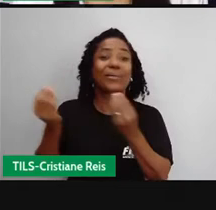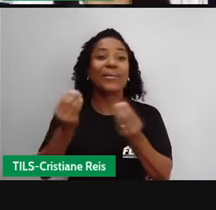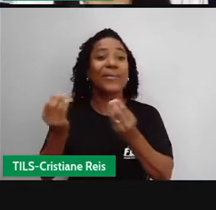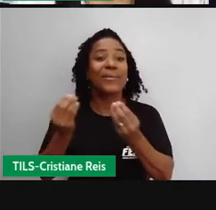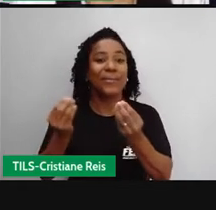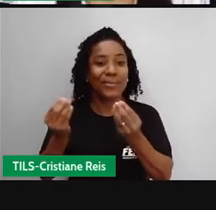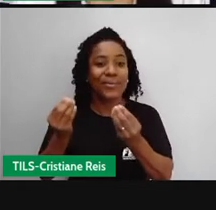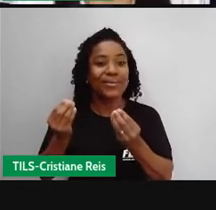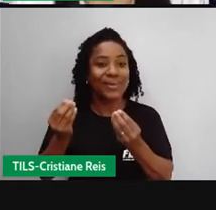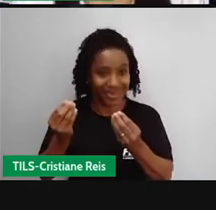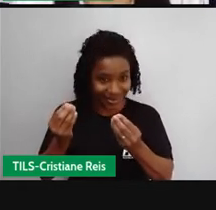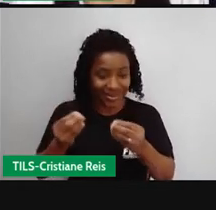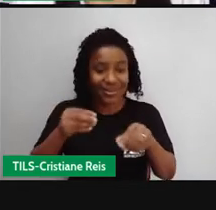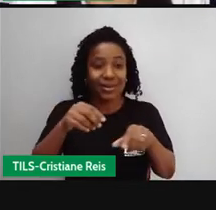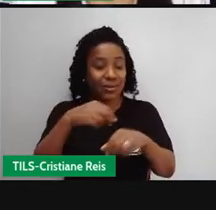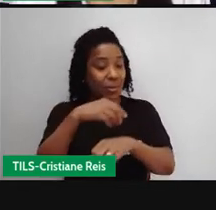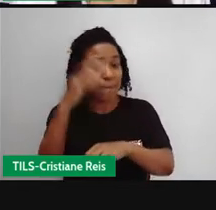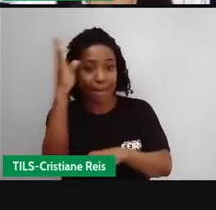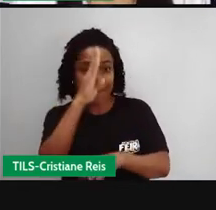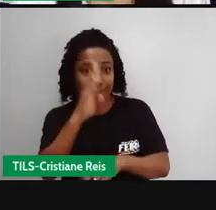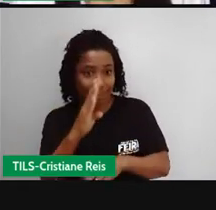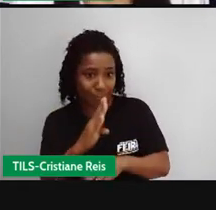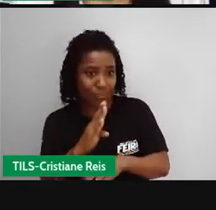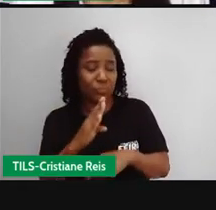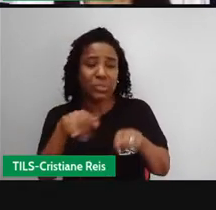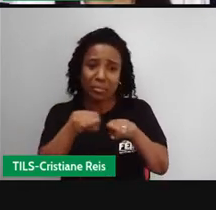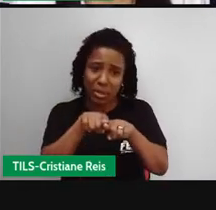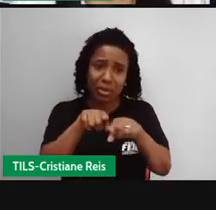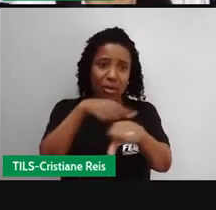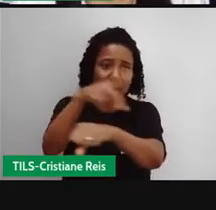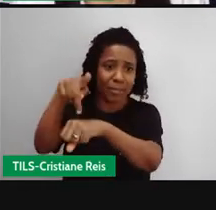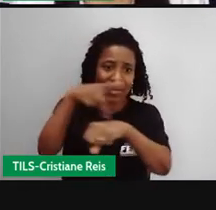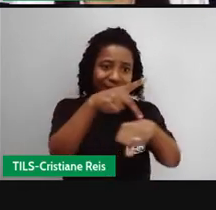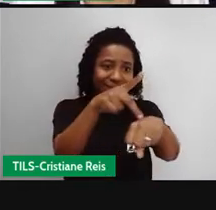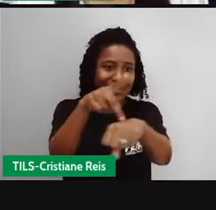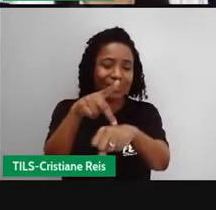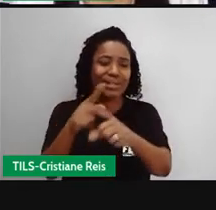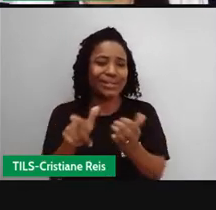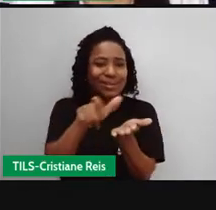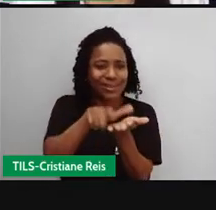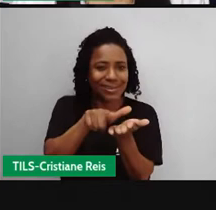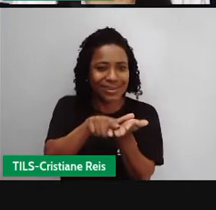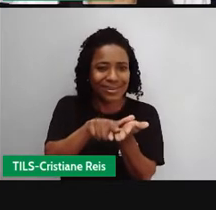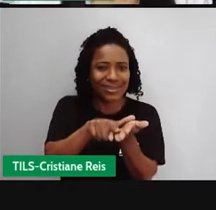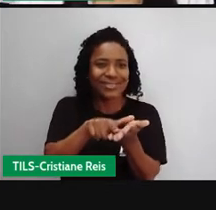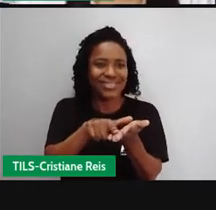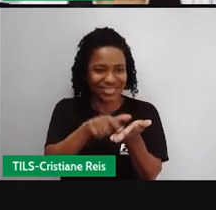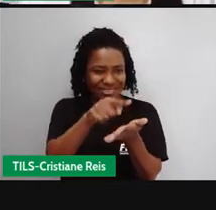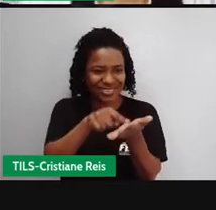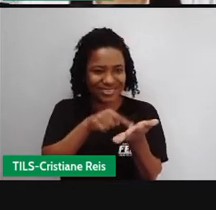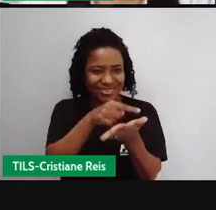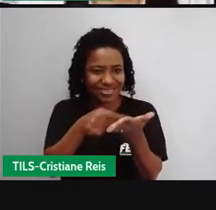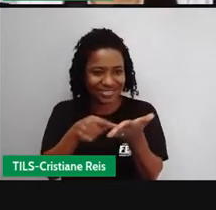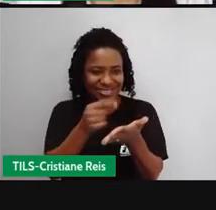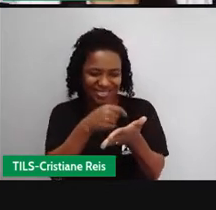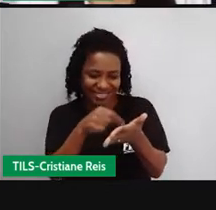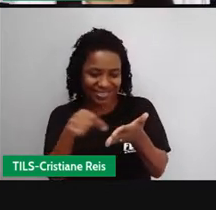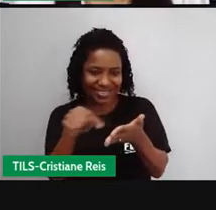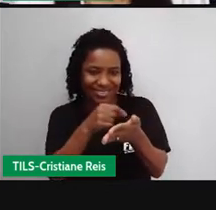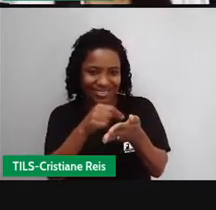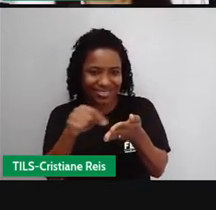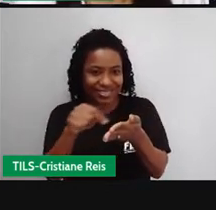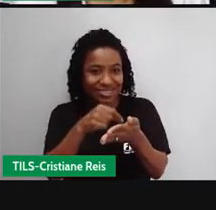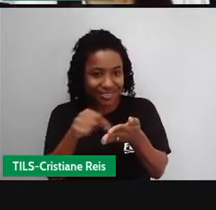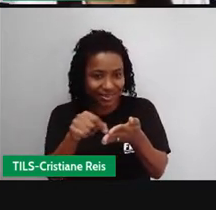outros lugares aconteciam por meio de cédulas, né? Utilizando papel onde as pessoas assinalavam, escreviam